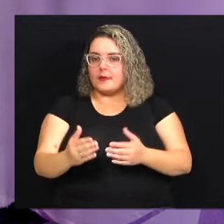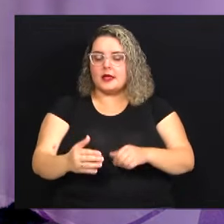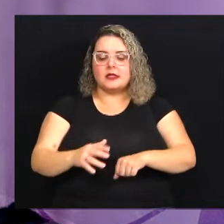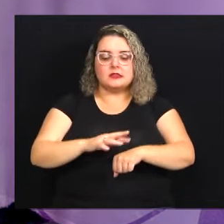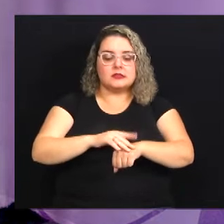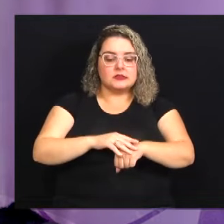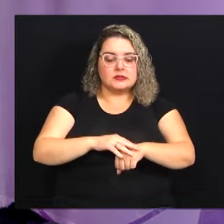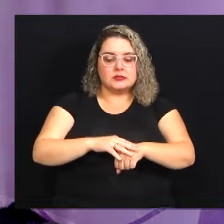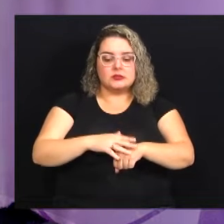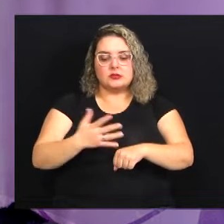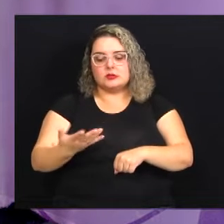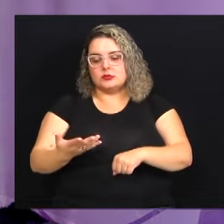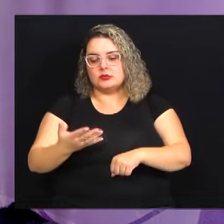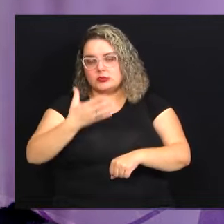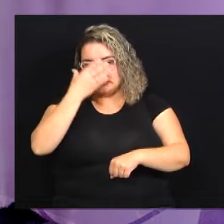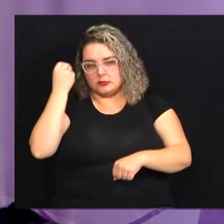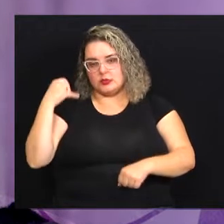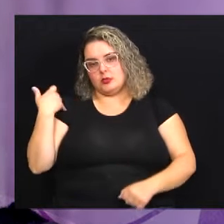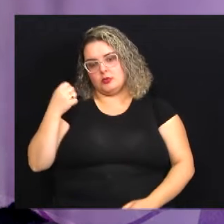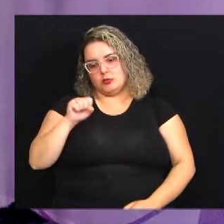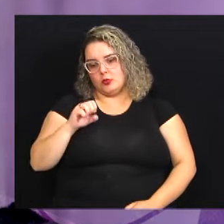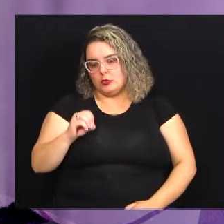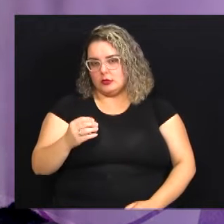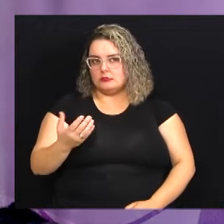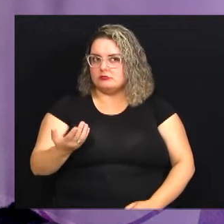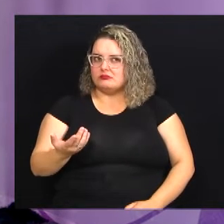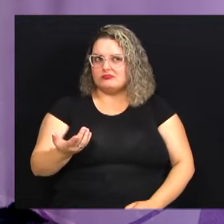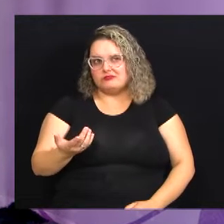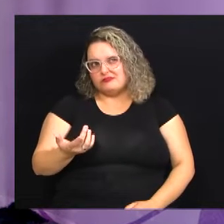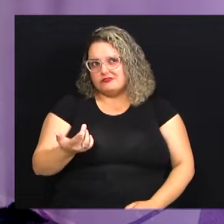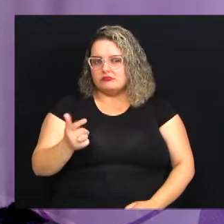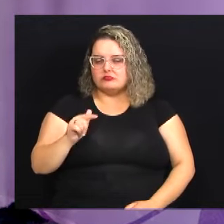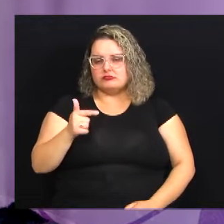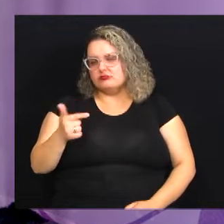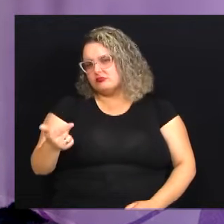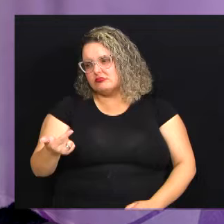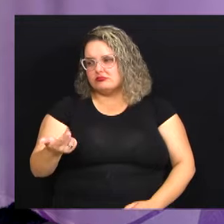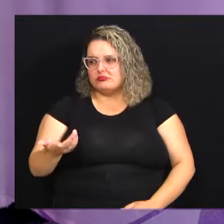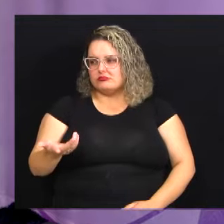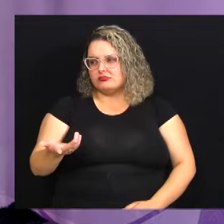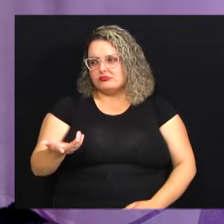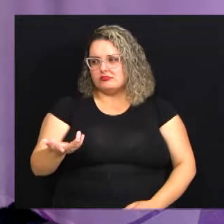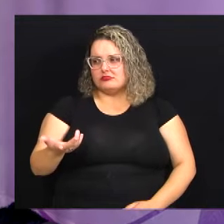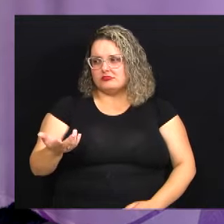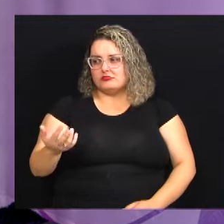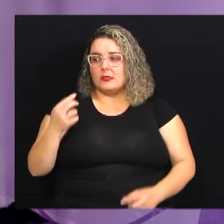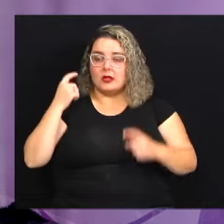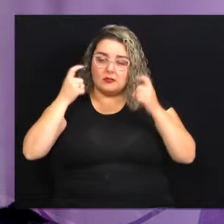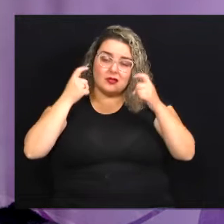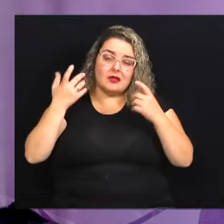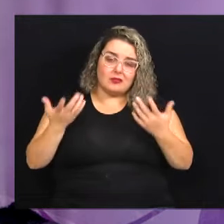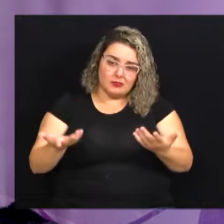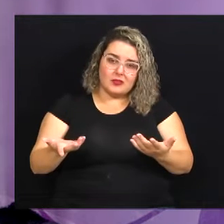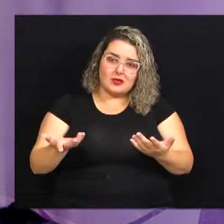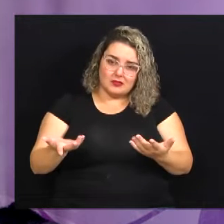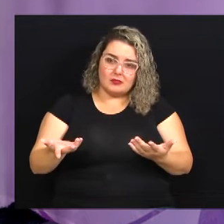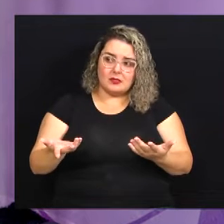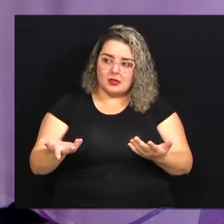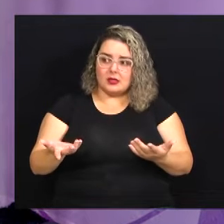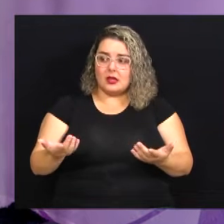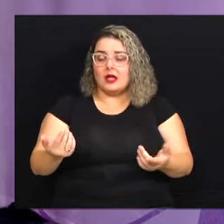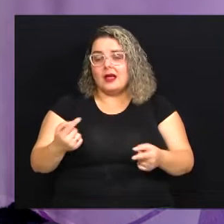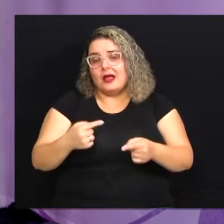aos 80 anos de idade, não tem muito sentido em ficar preocupado com isso.